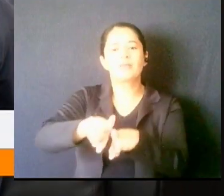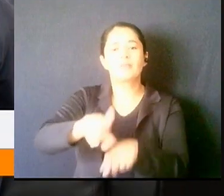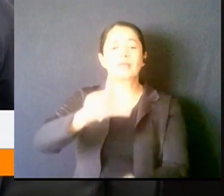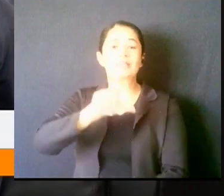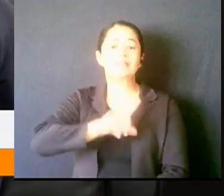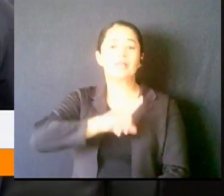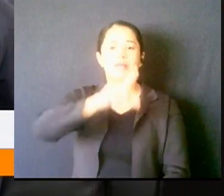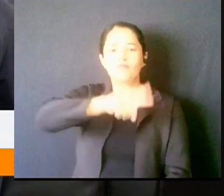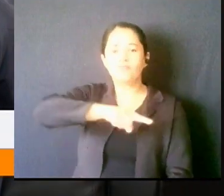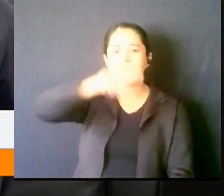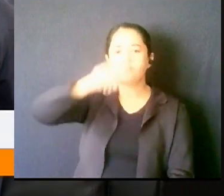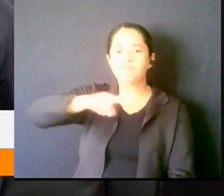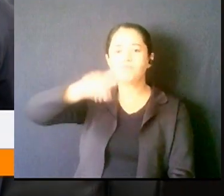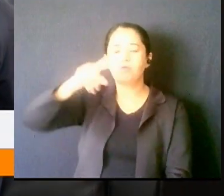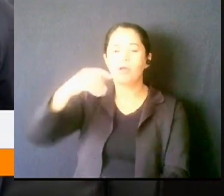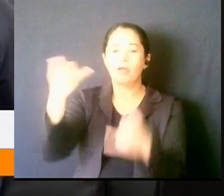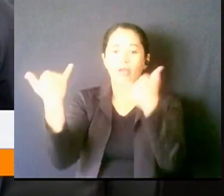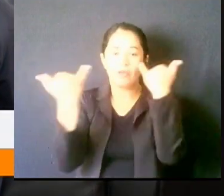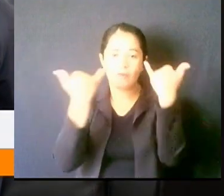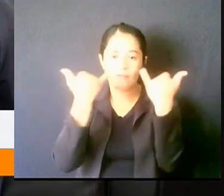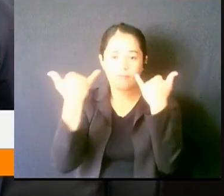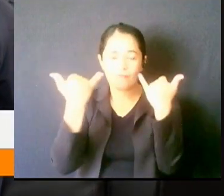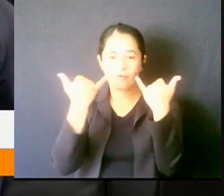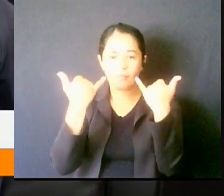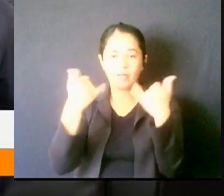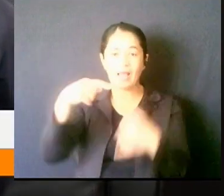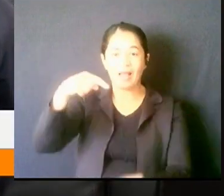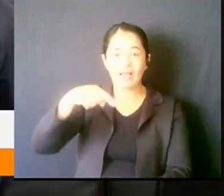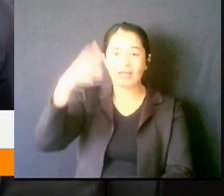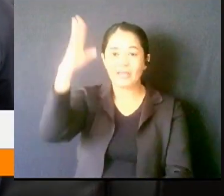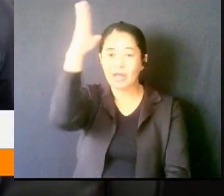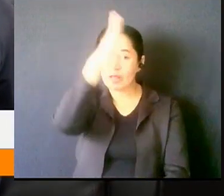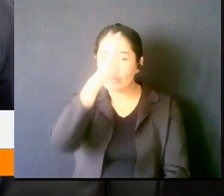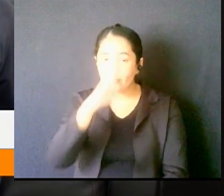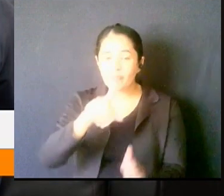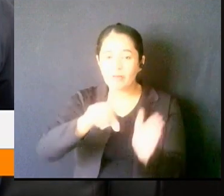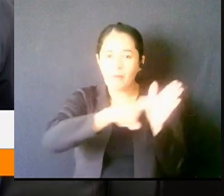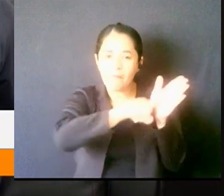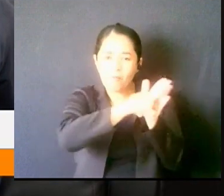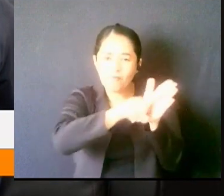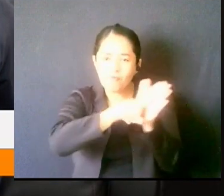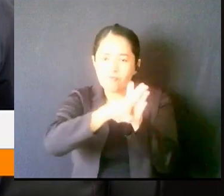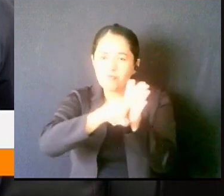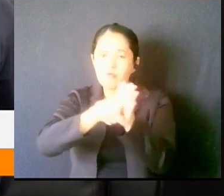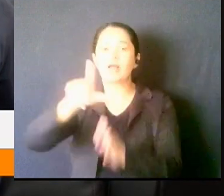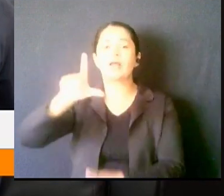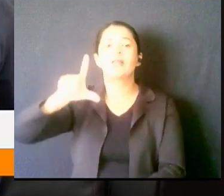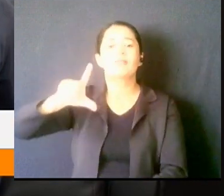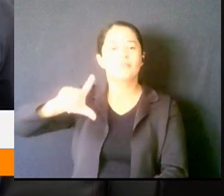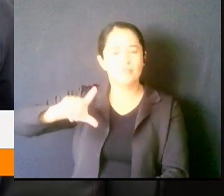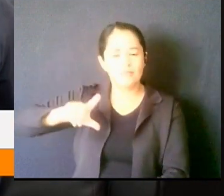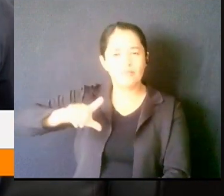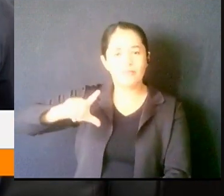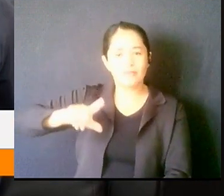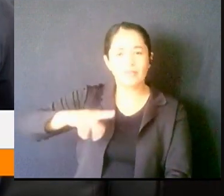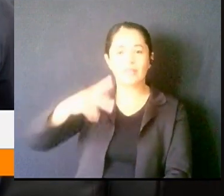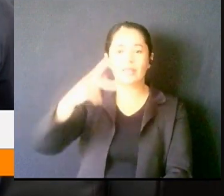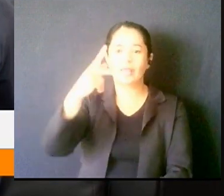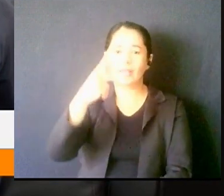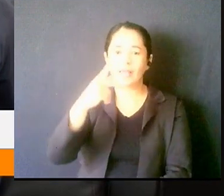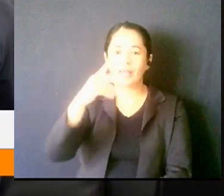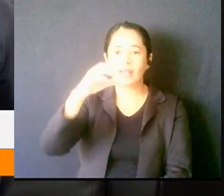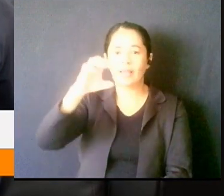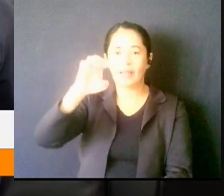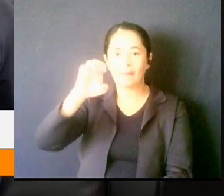pesquisa feita aqui no Brasil muito interessante, que chama PENSE, que é a Pesquisa Nacional de Saúde do